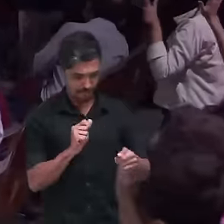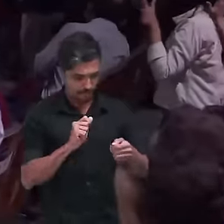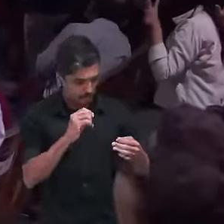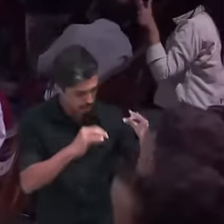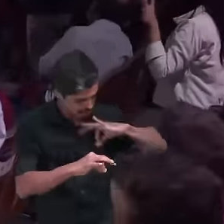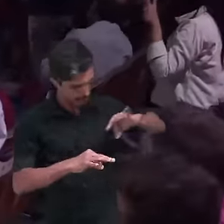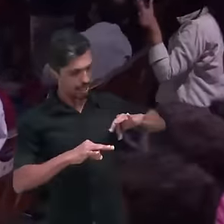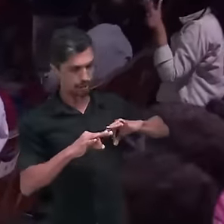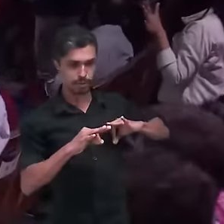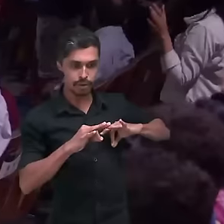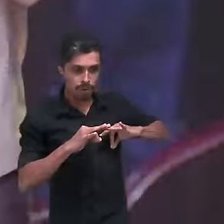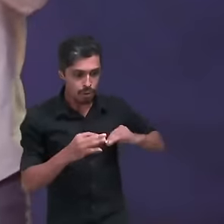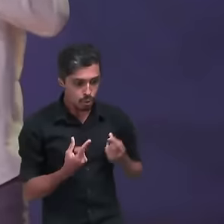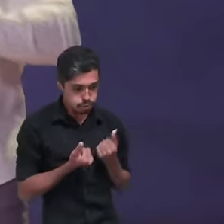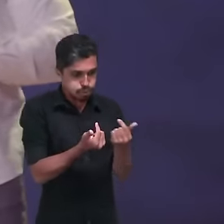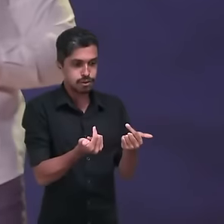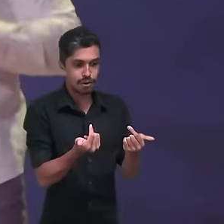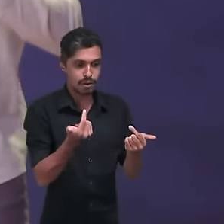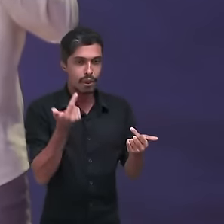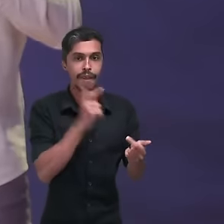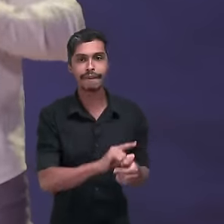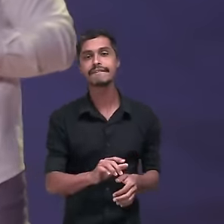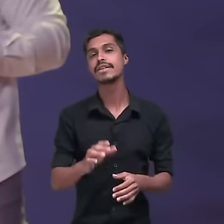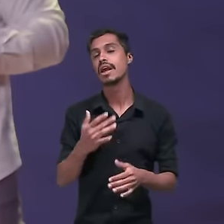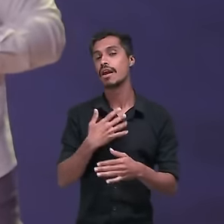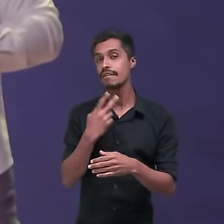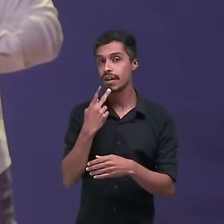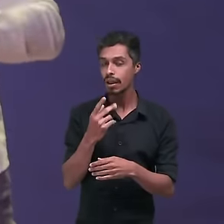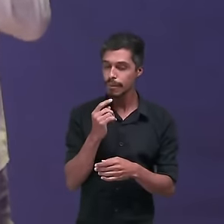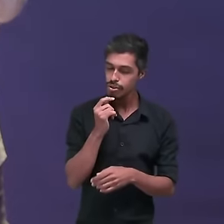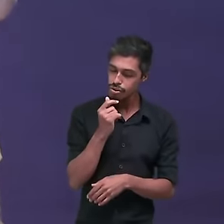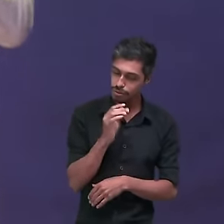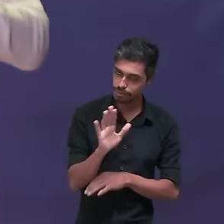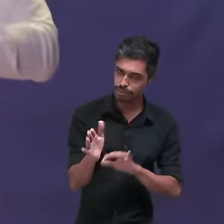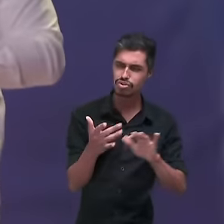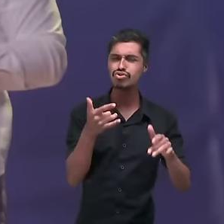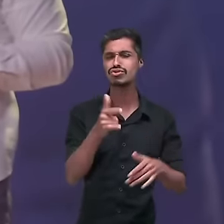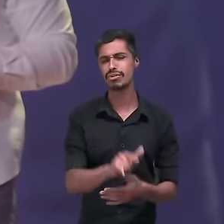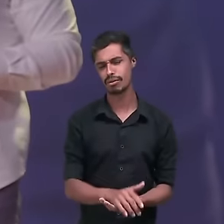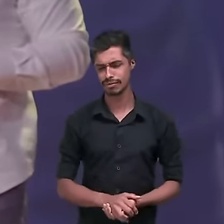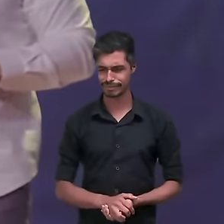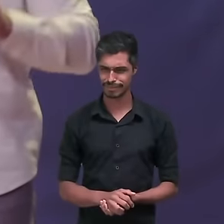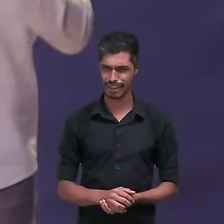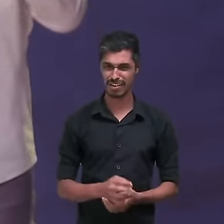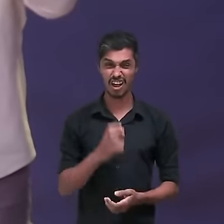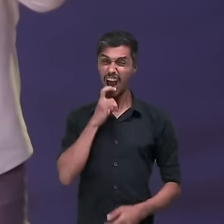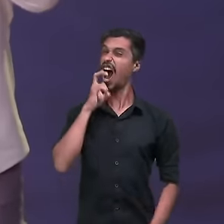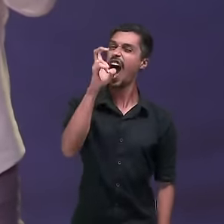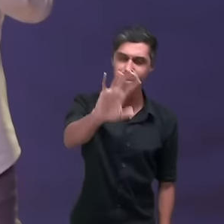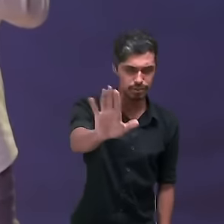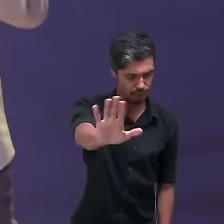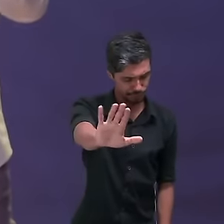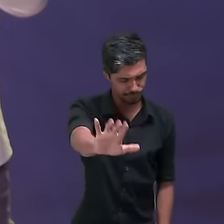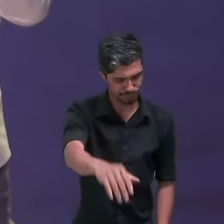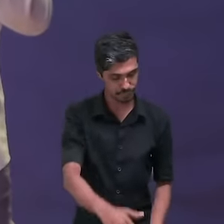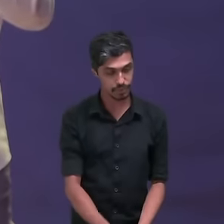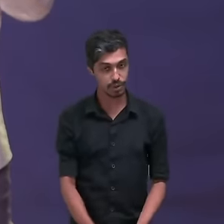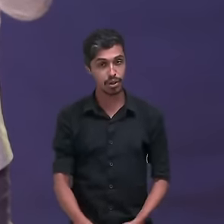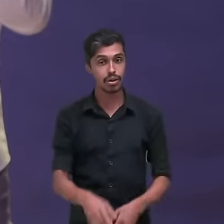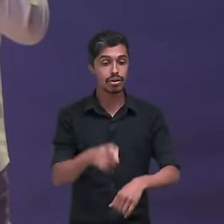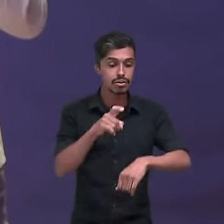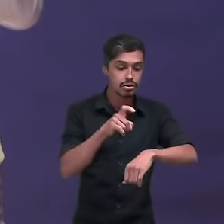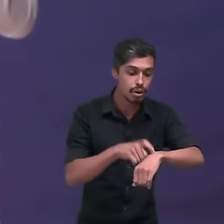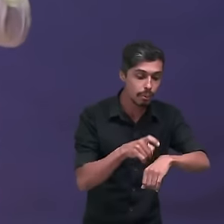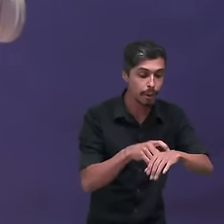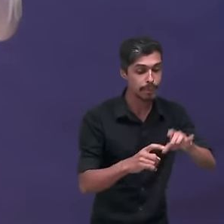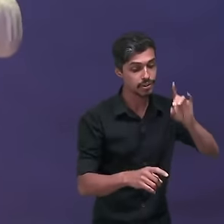Vamos ver se você entendeu. Vou falar baixinho. Não vou falar alto para você entender. Quando Deus coloca